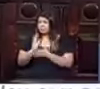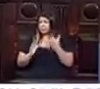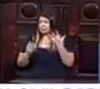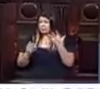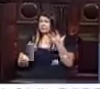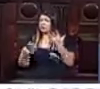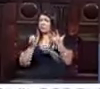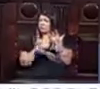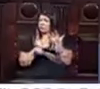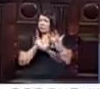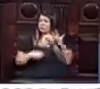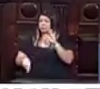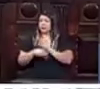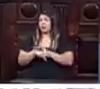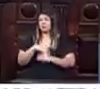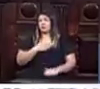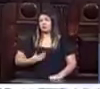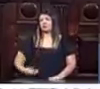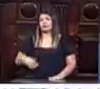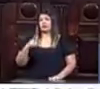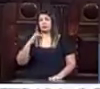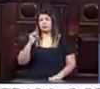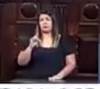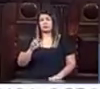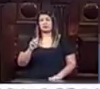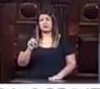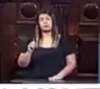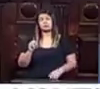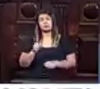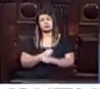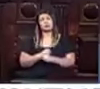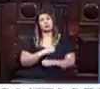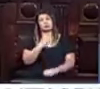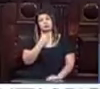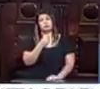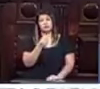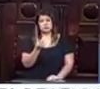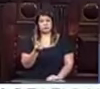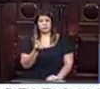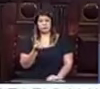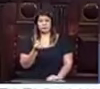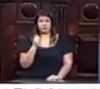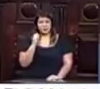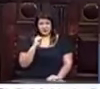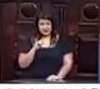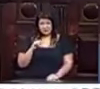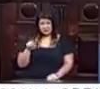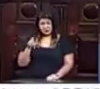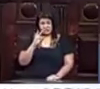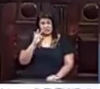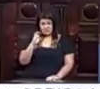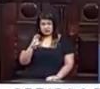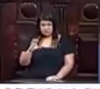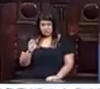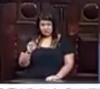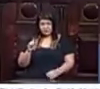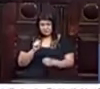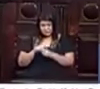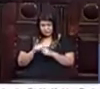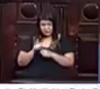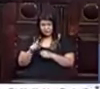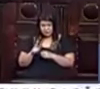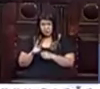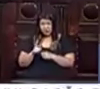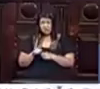das contas do governo Pezão do ano 2016. Se fizer isso, é melhor fechar o Tribunal de Contas, que aliás quase